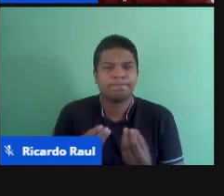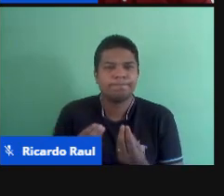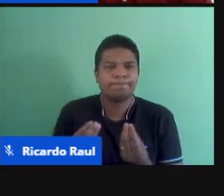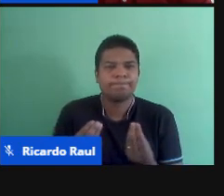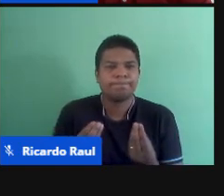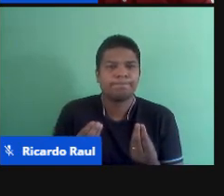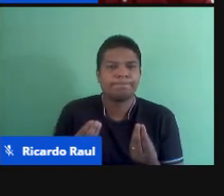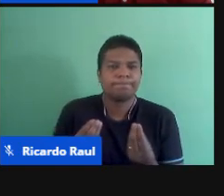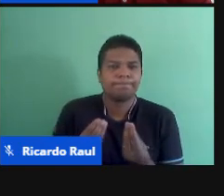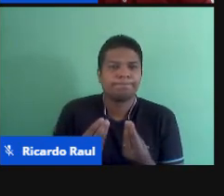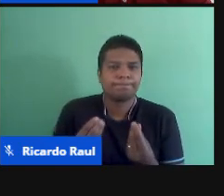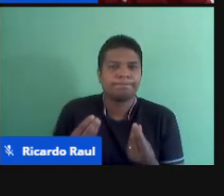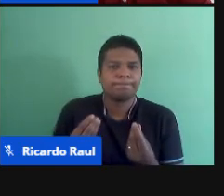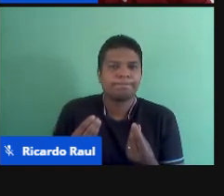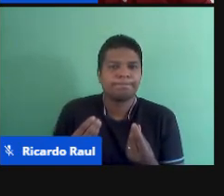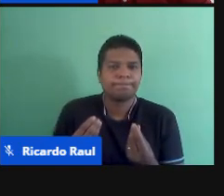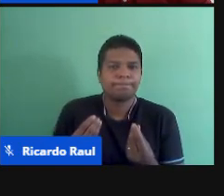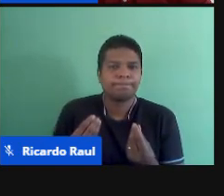a gente